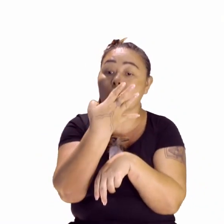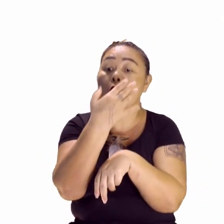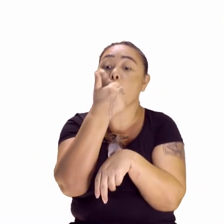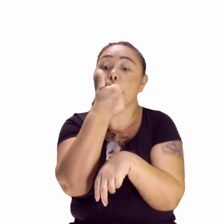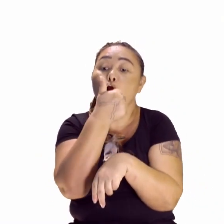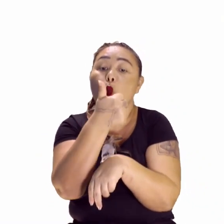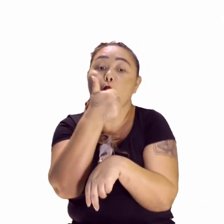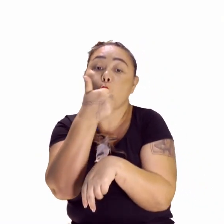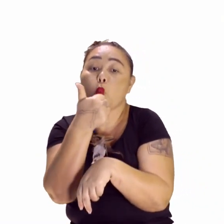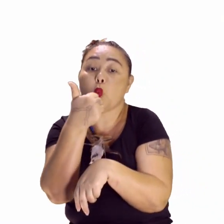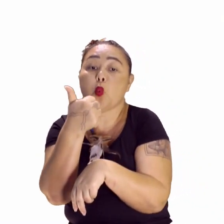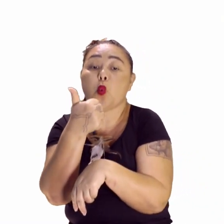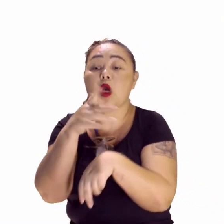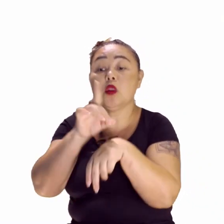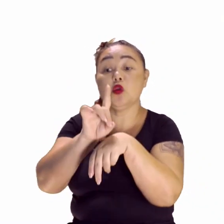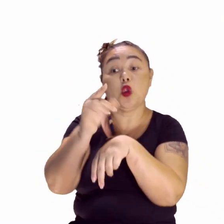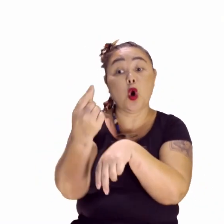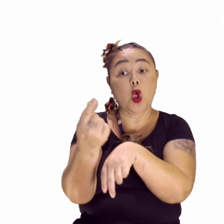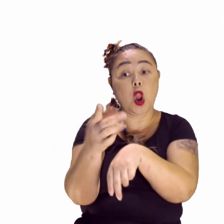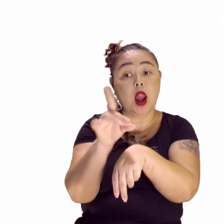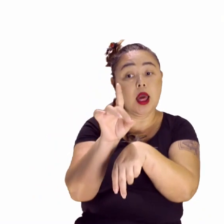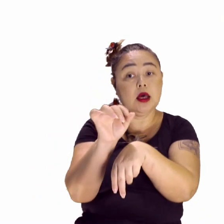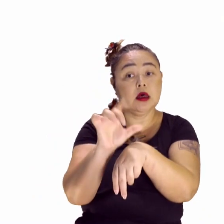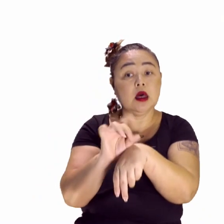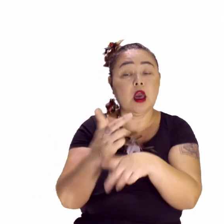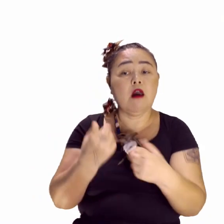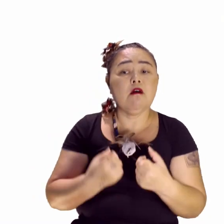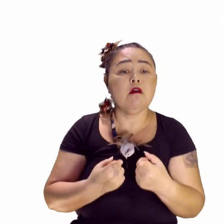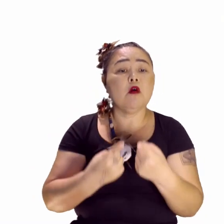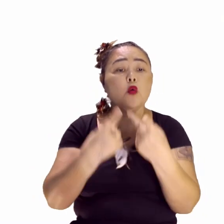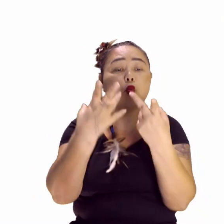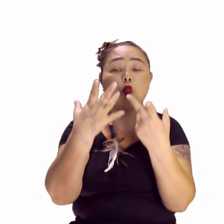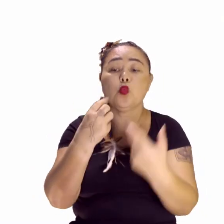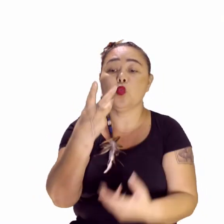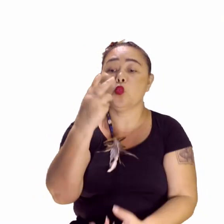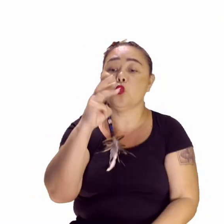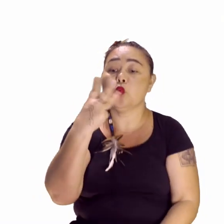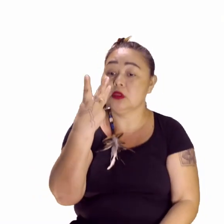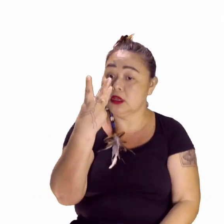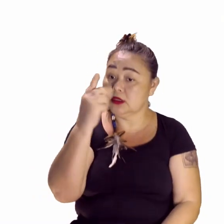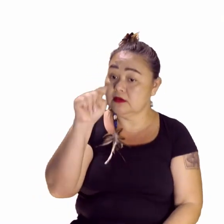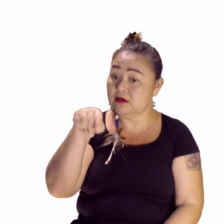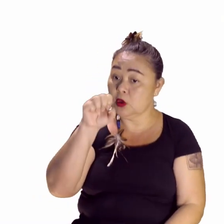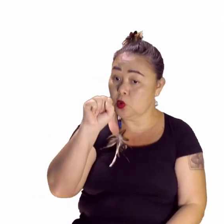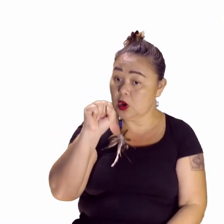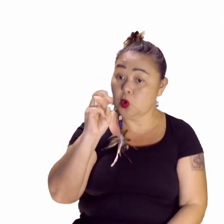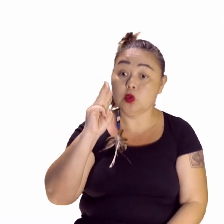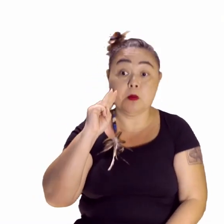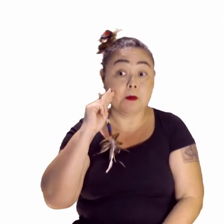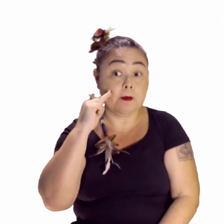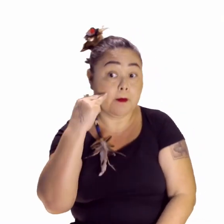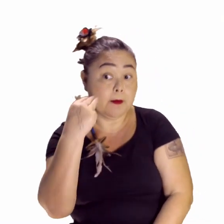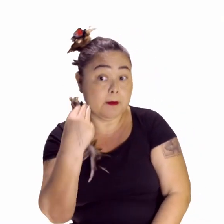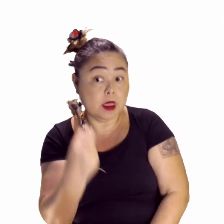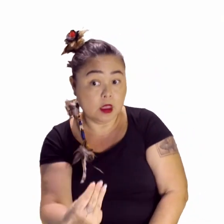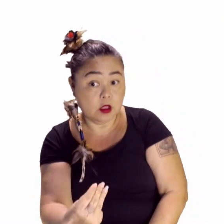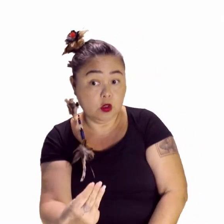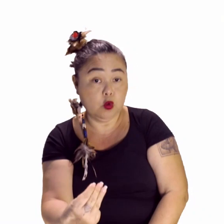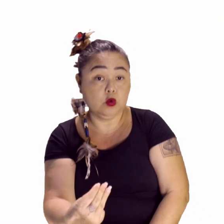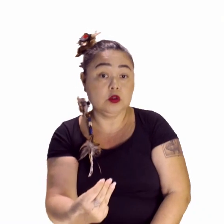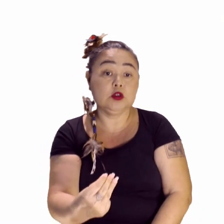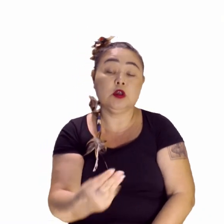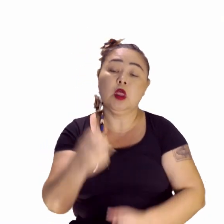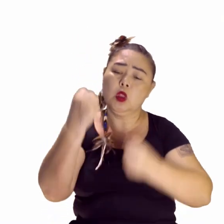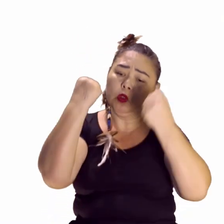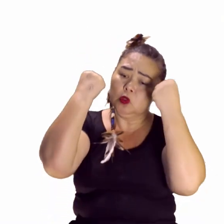de Dólares galera com a venda de mais de 3,8 milhões aí ó 3,8